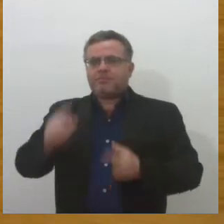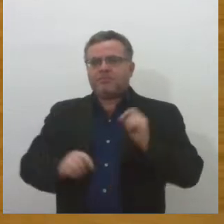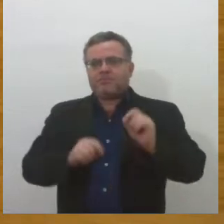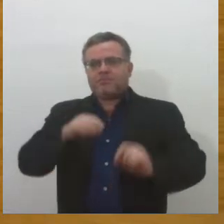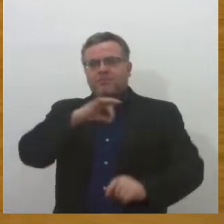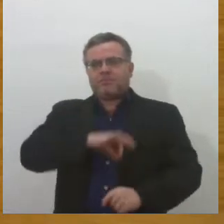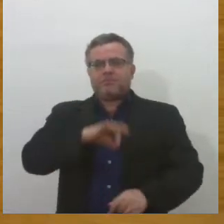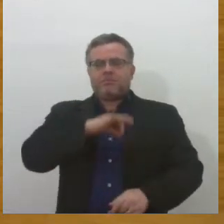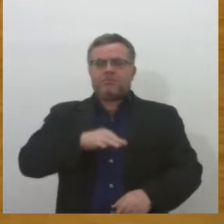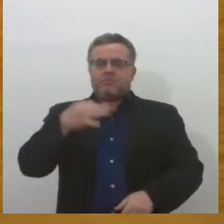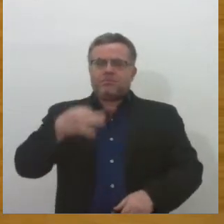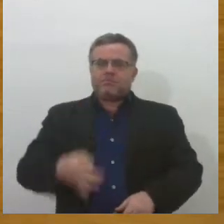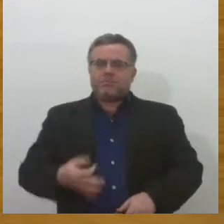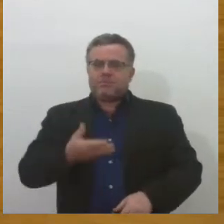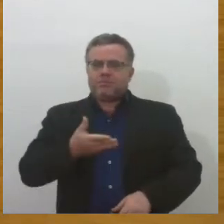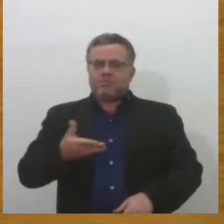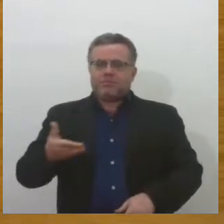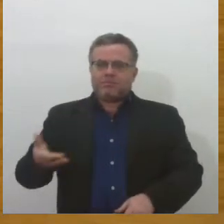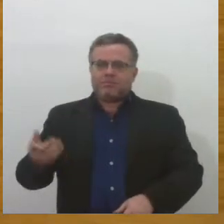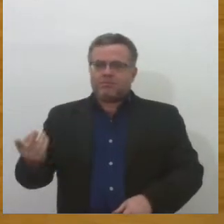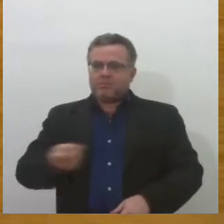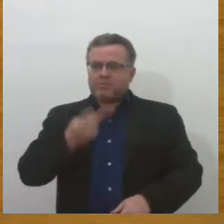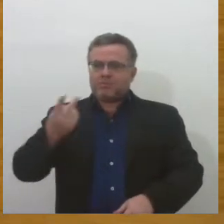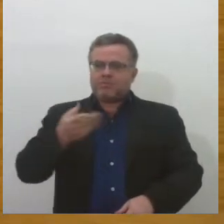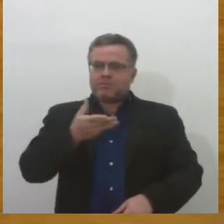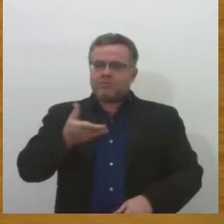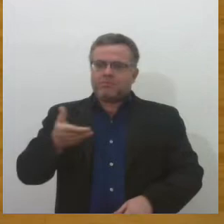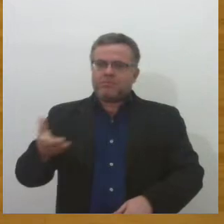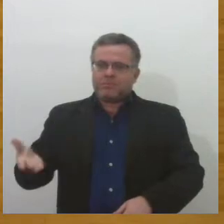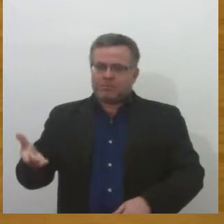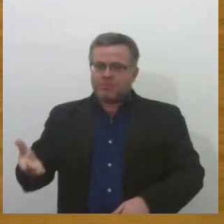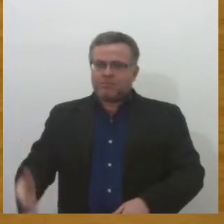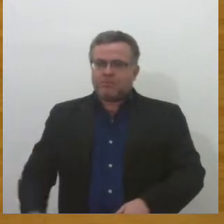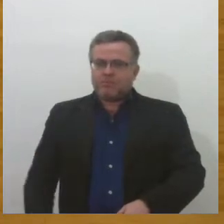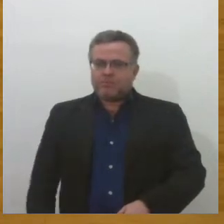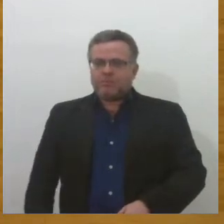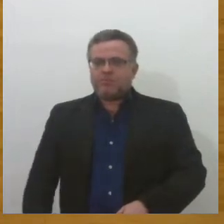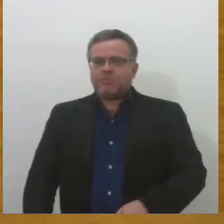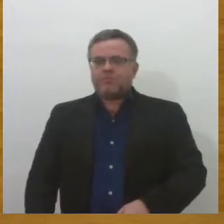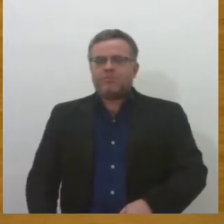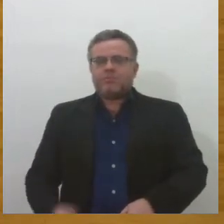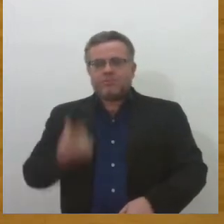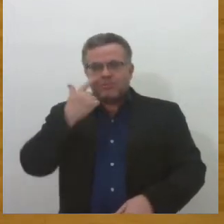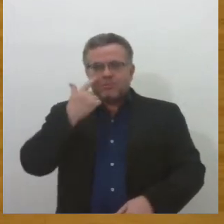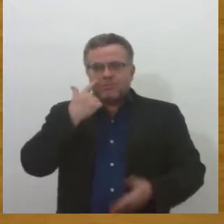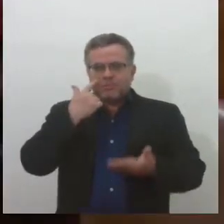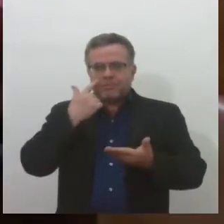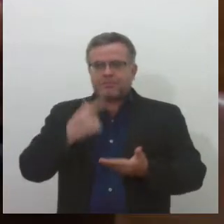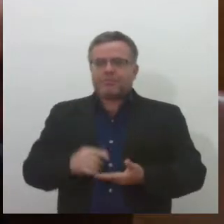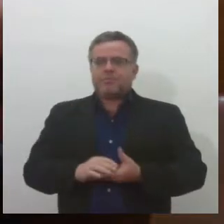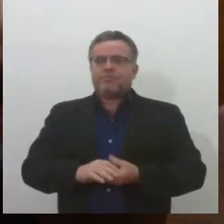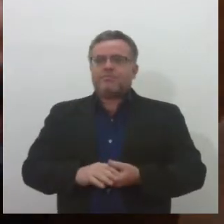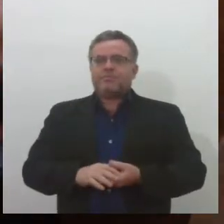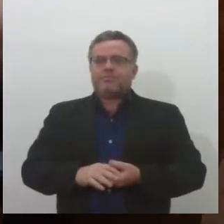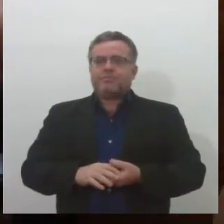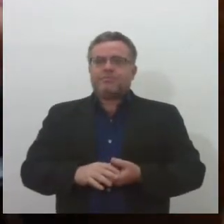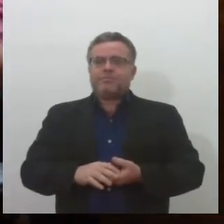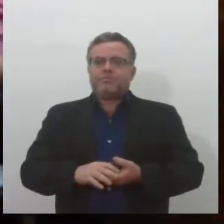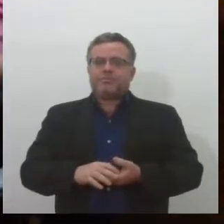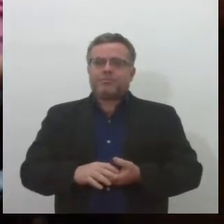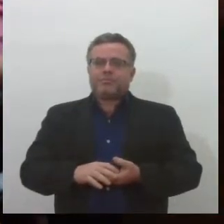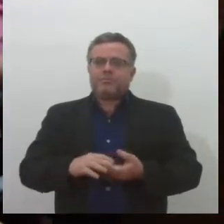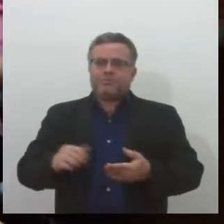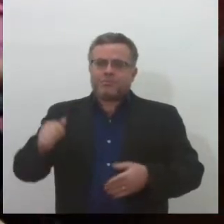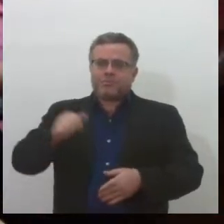piso sala e para a valorização desses assistentes sociais vamos acompanhar e o